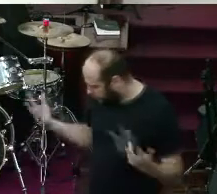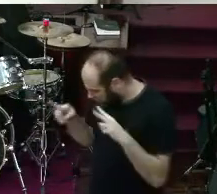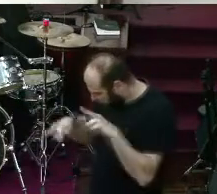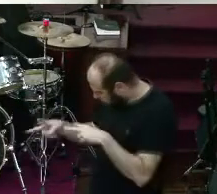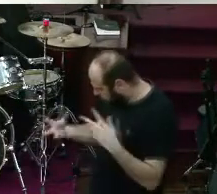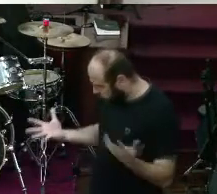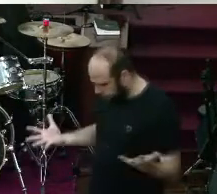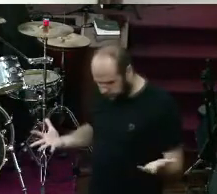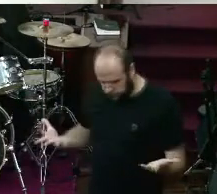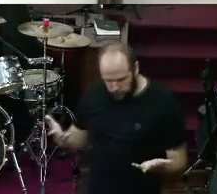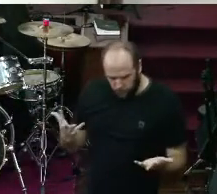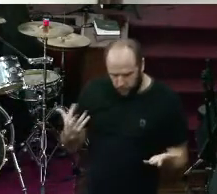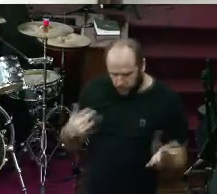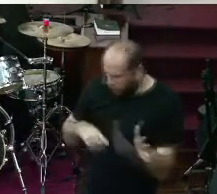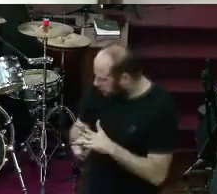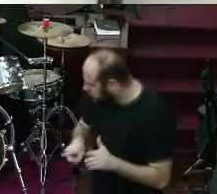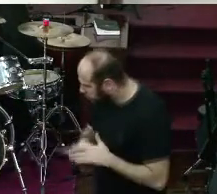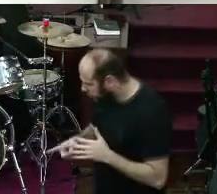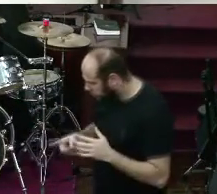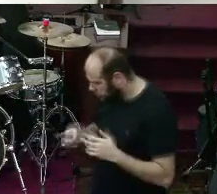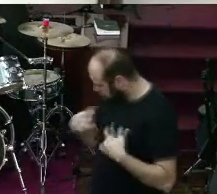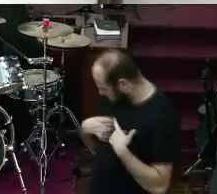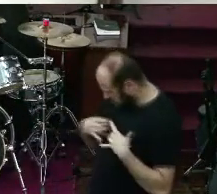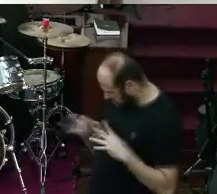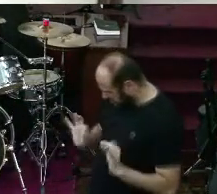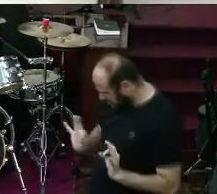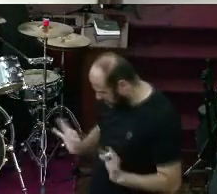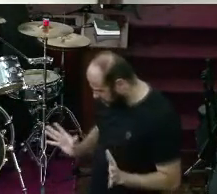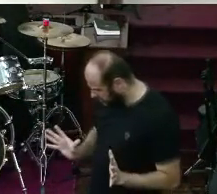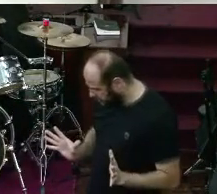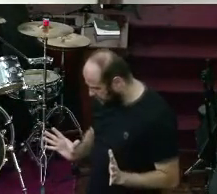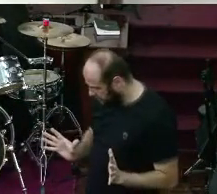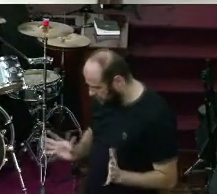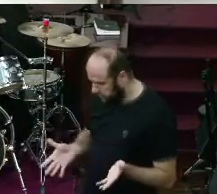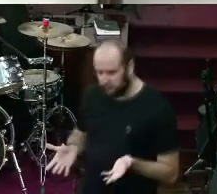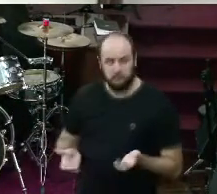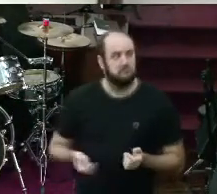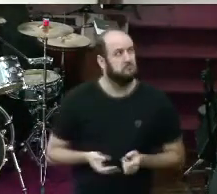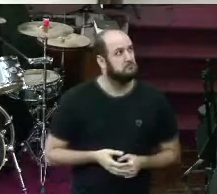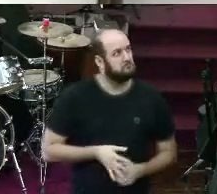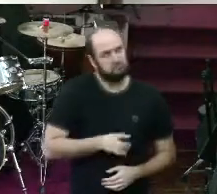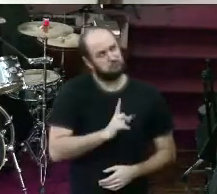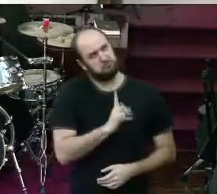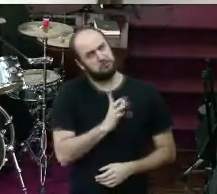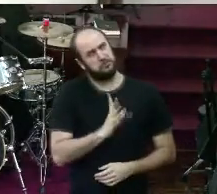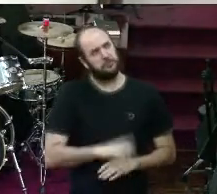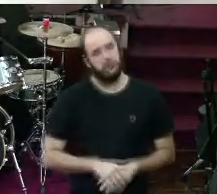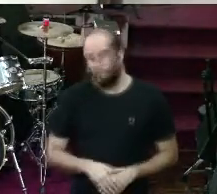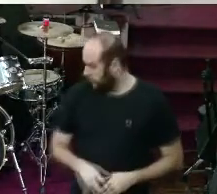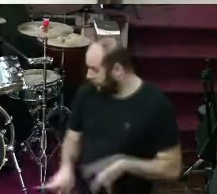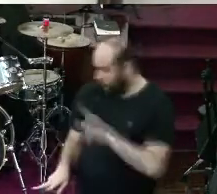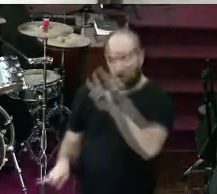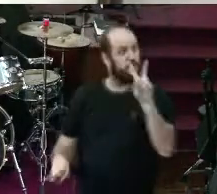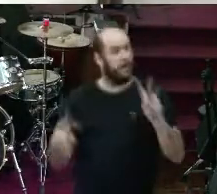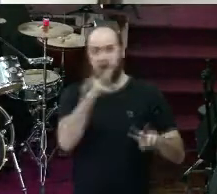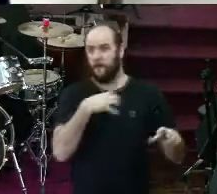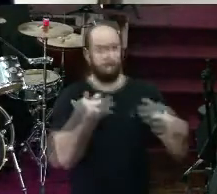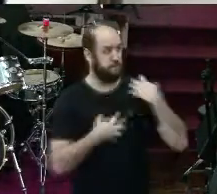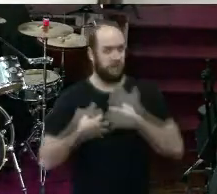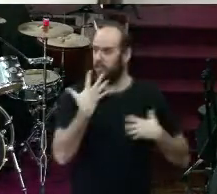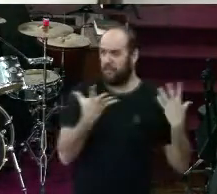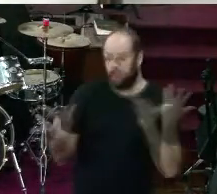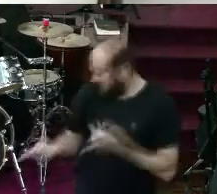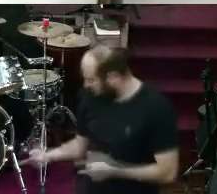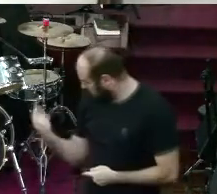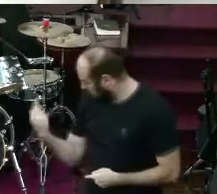ficaram curiosas e disseram: você não está com medo? Ele falou: não, mas olha só, está todo mundo apavorado, só você que